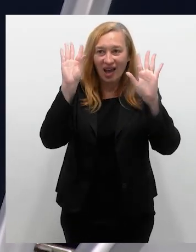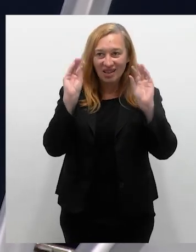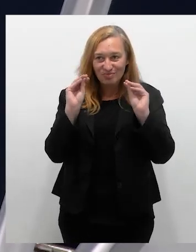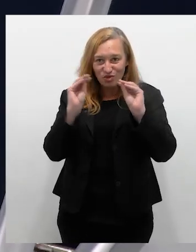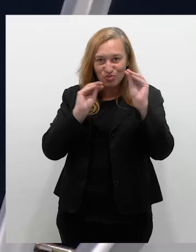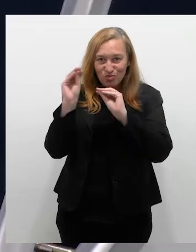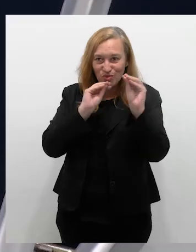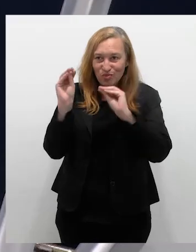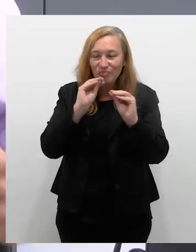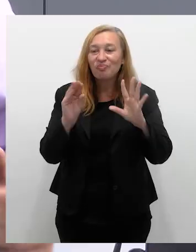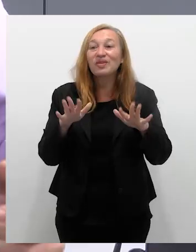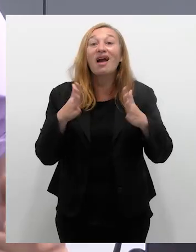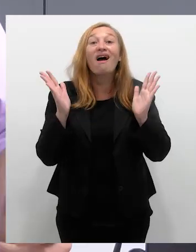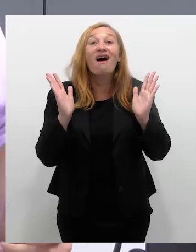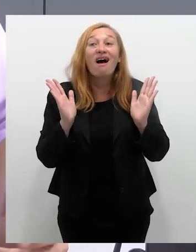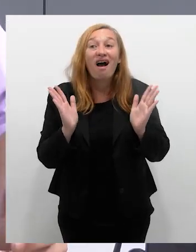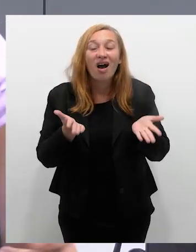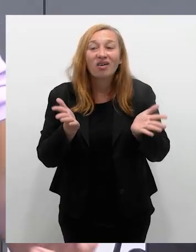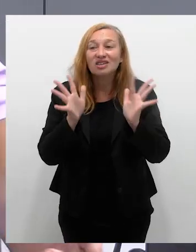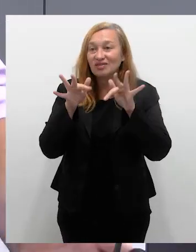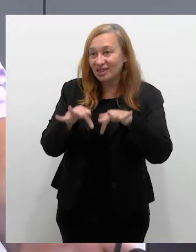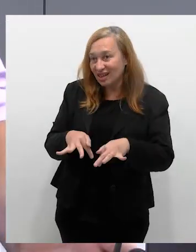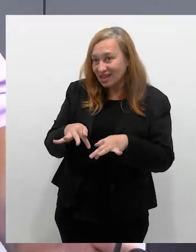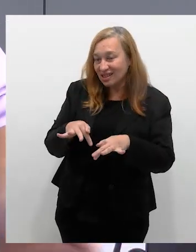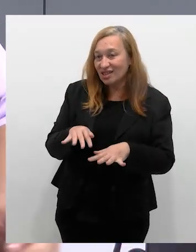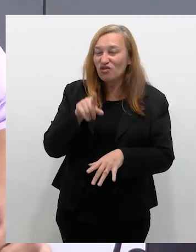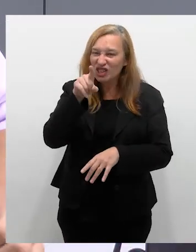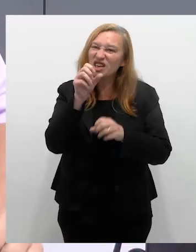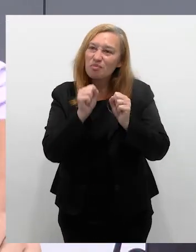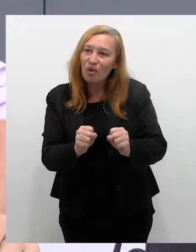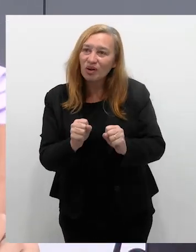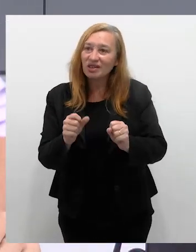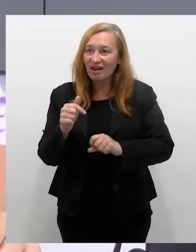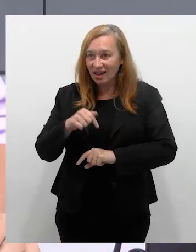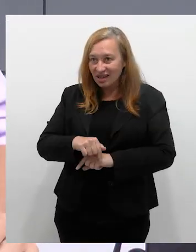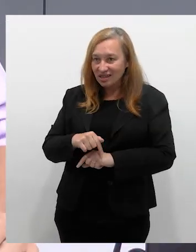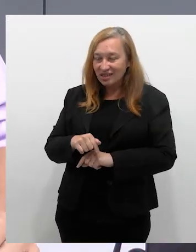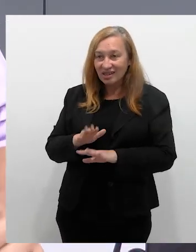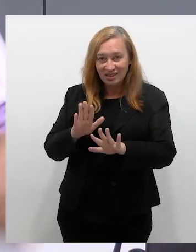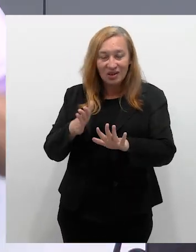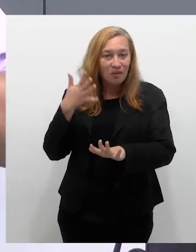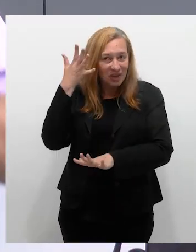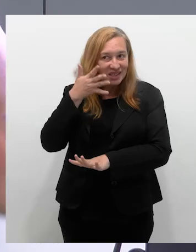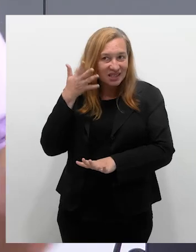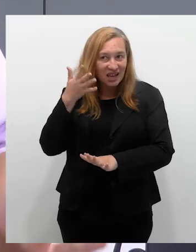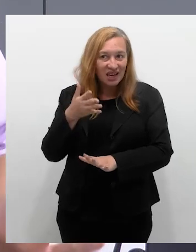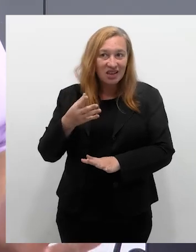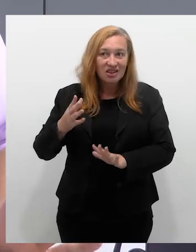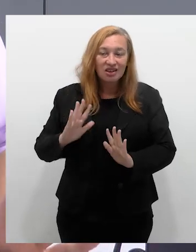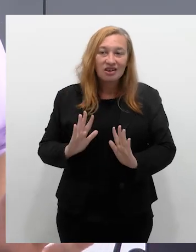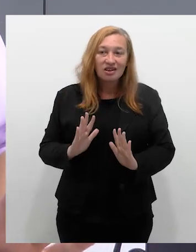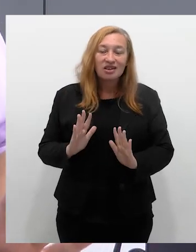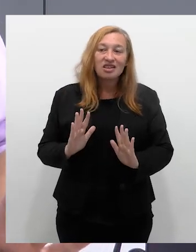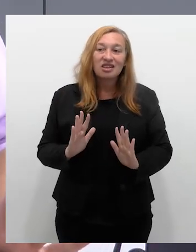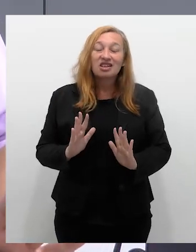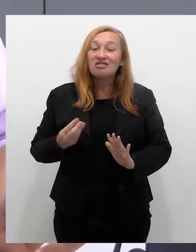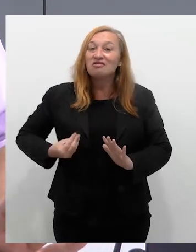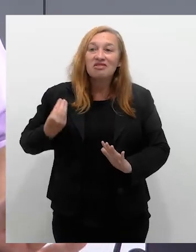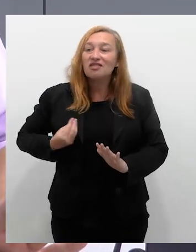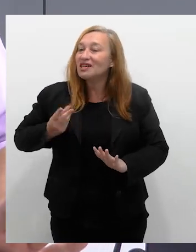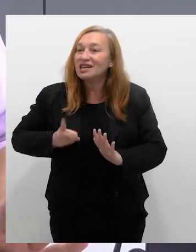Mua! Bom, e a gente encerra o nosso Você Pode por aqui com a seguinte mensagem, olha, viva